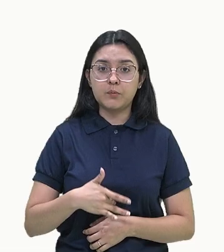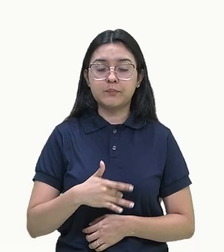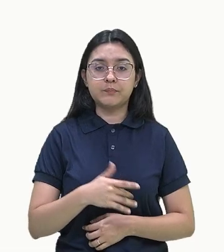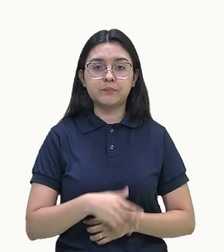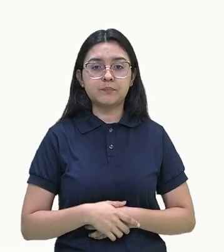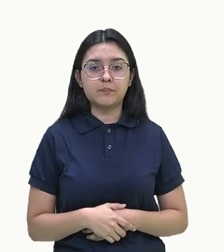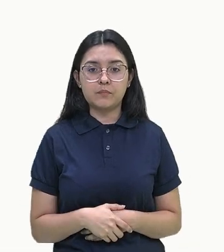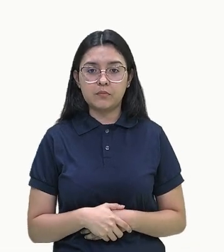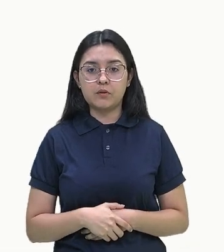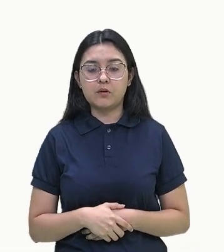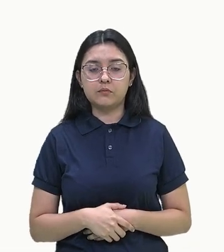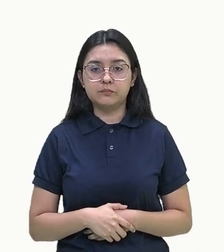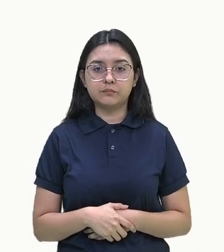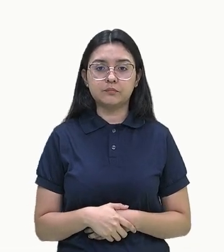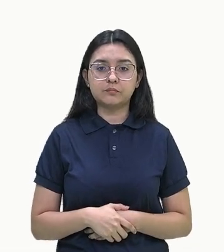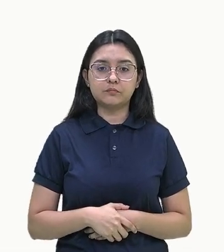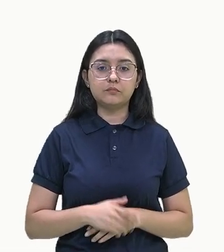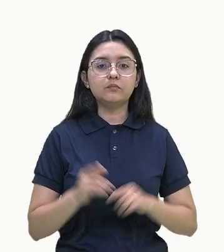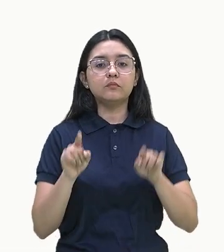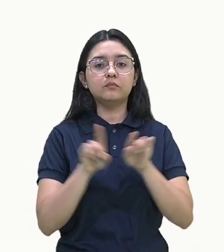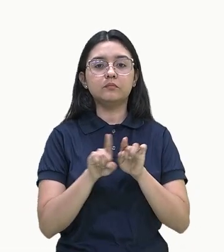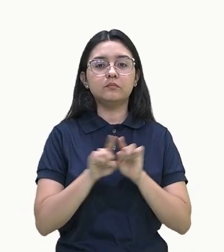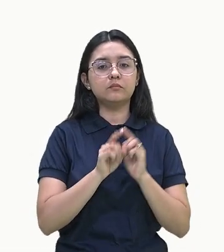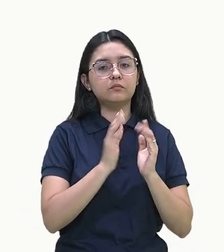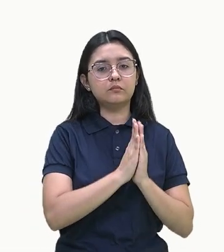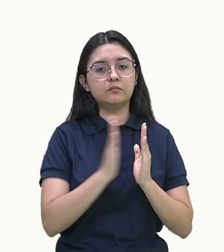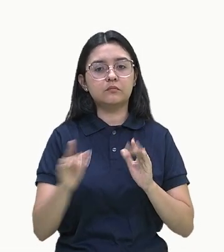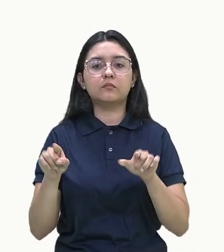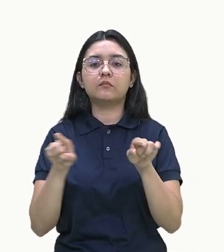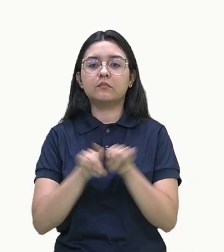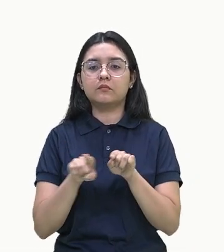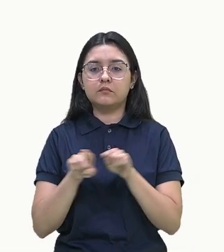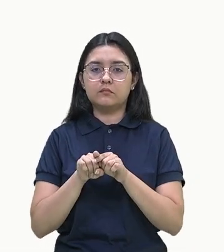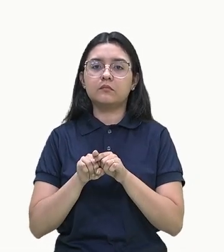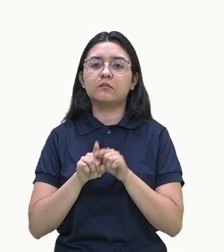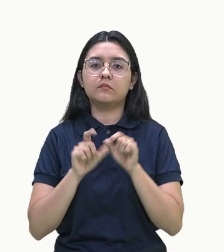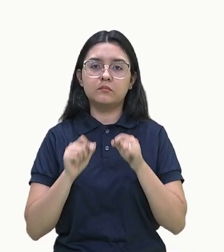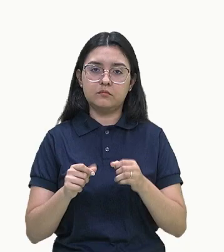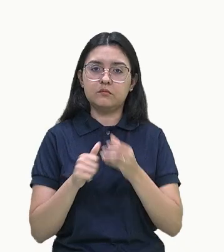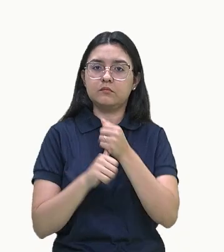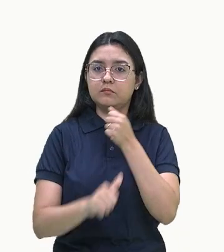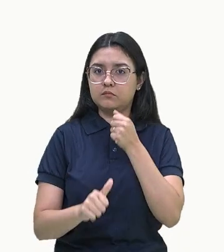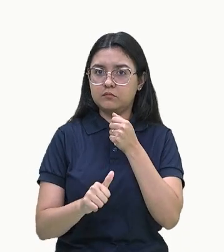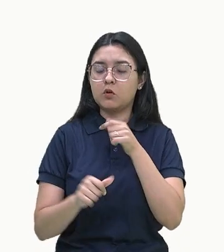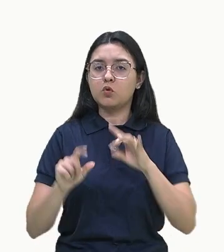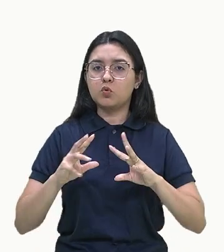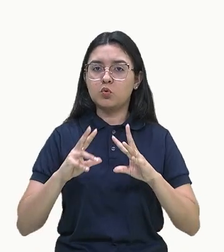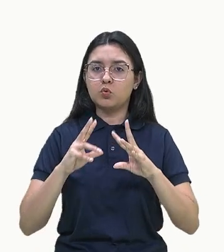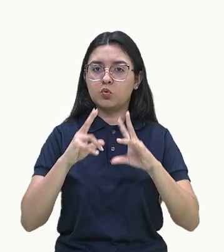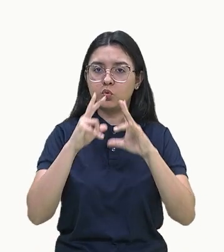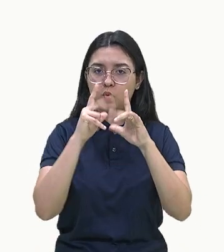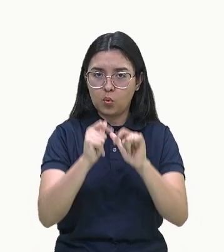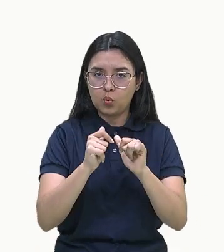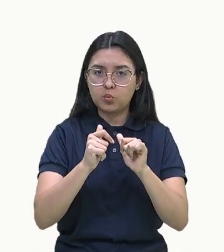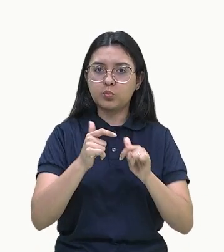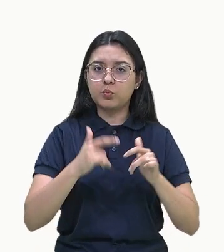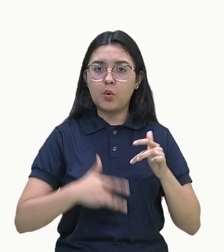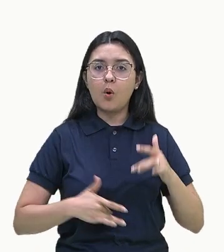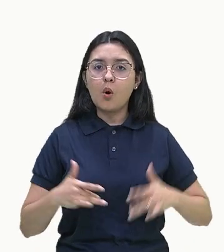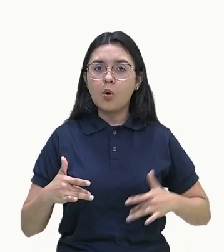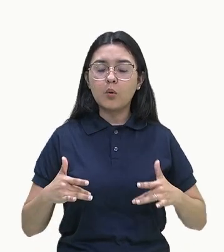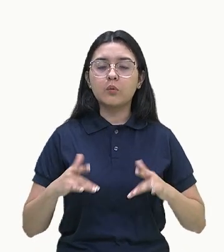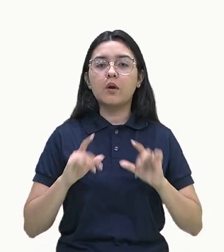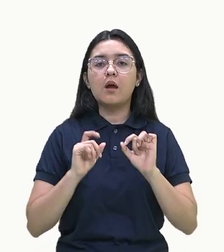intestino grosso, né, a região do reto, todos esses órgãos, né, eles